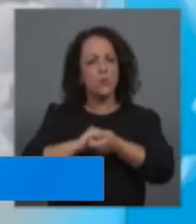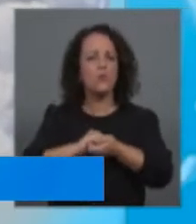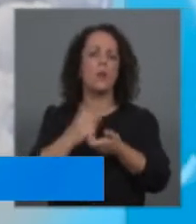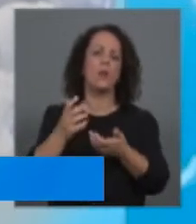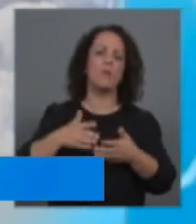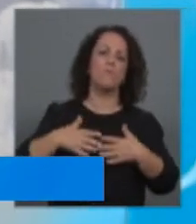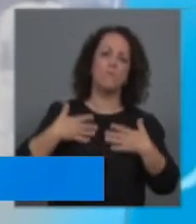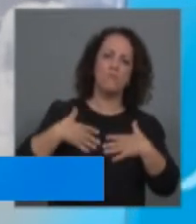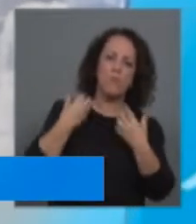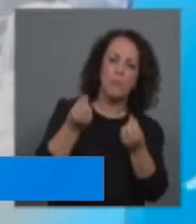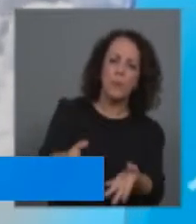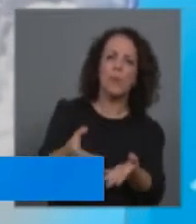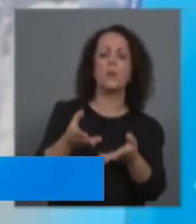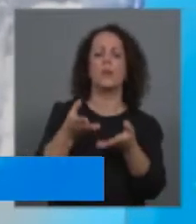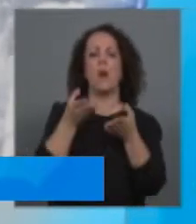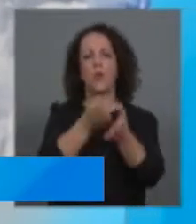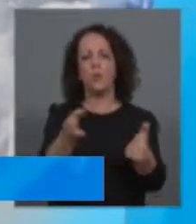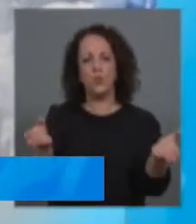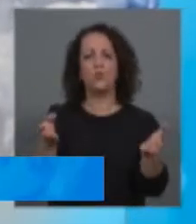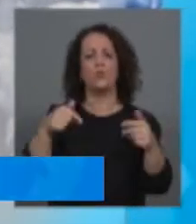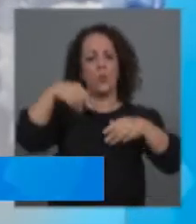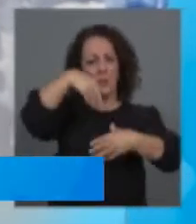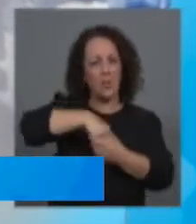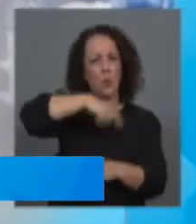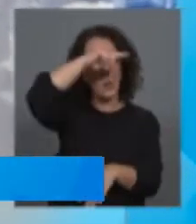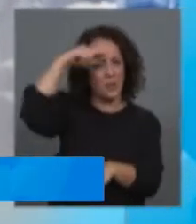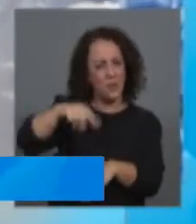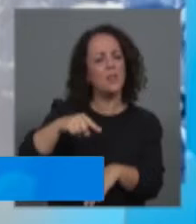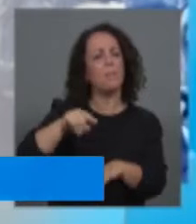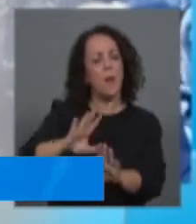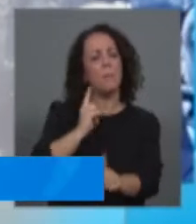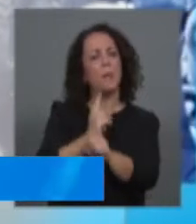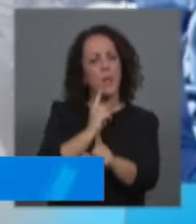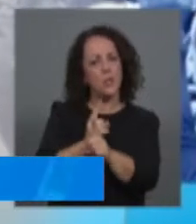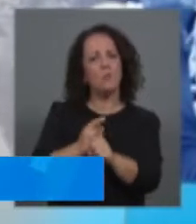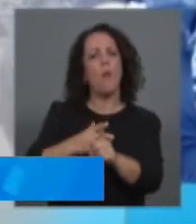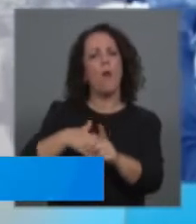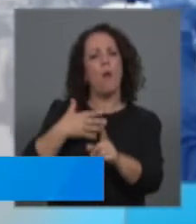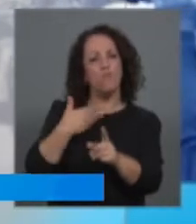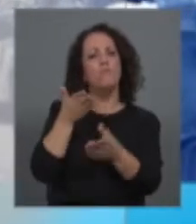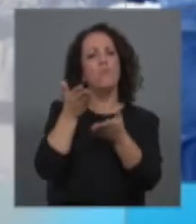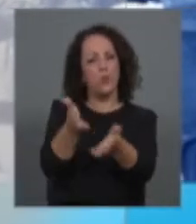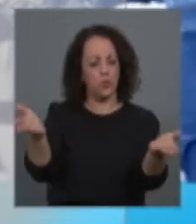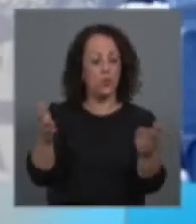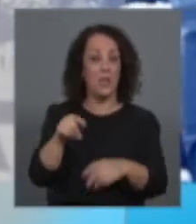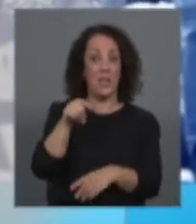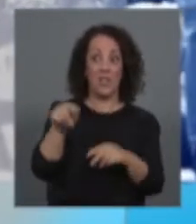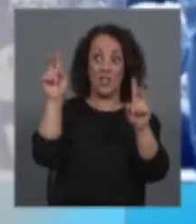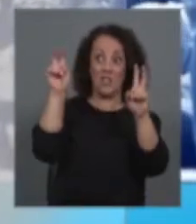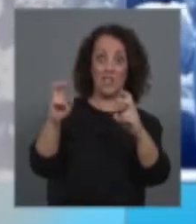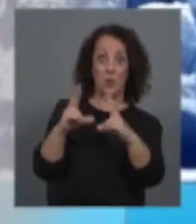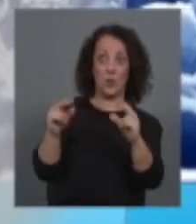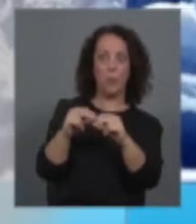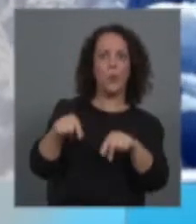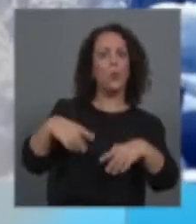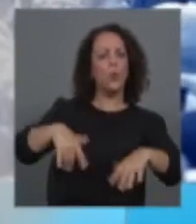momentos difíceis, mas continuam solidários. E esta questão do Líbano foi uma questão que tocou muito à comunidade portuguesa